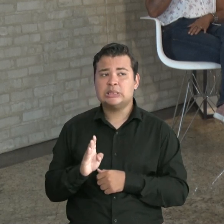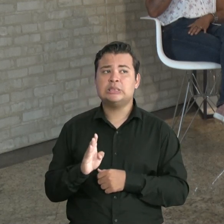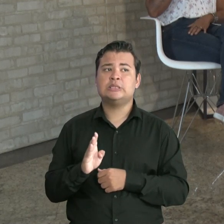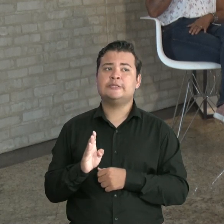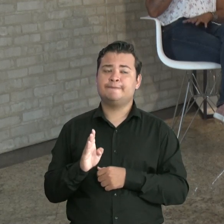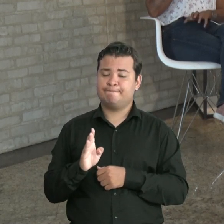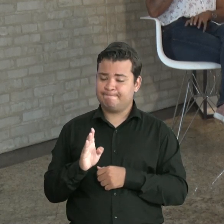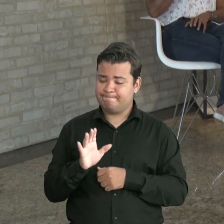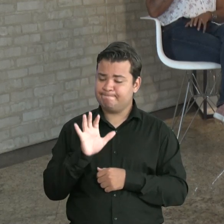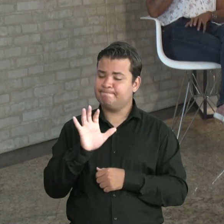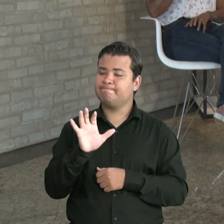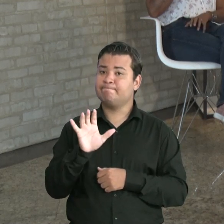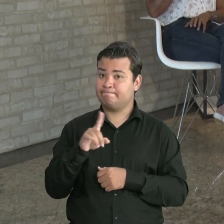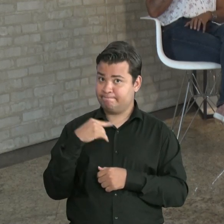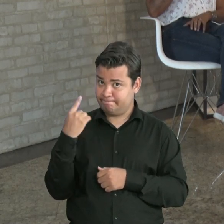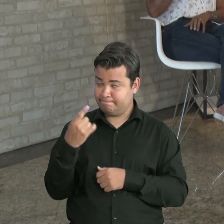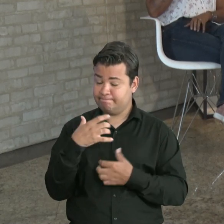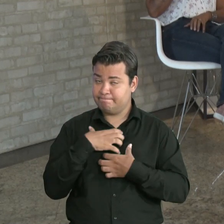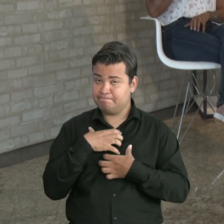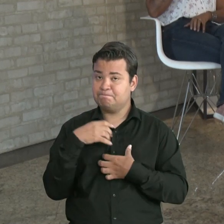exige de nós